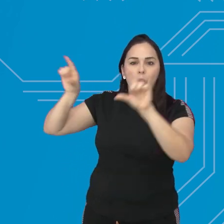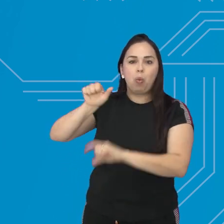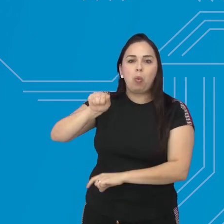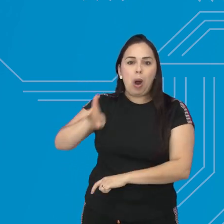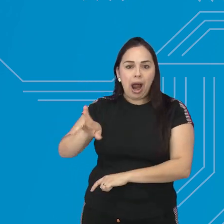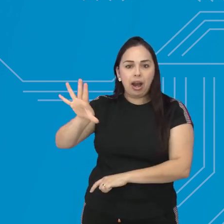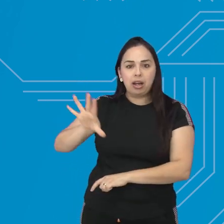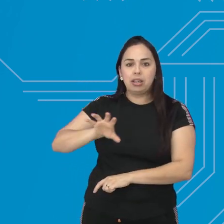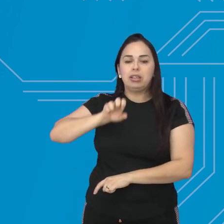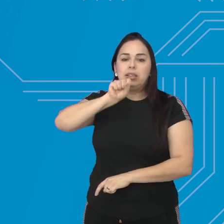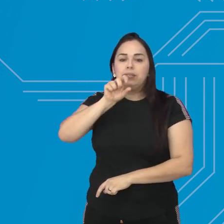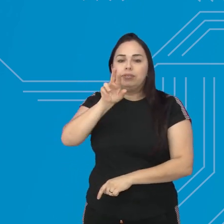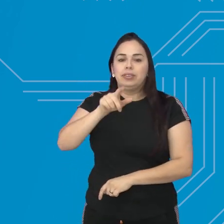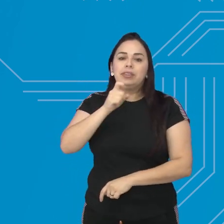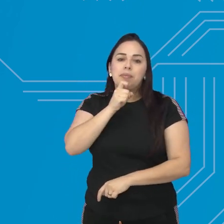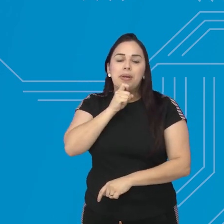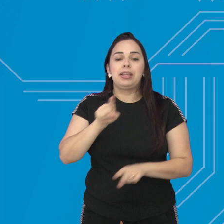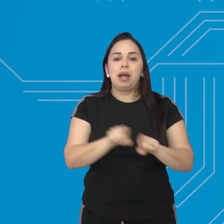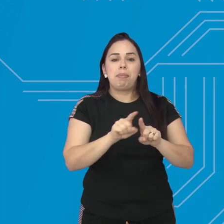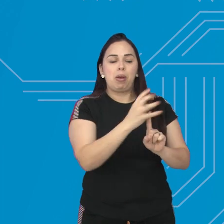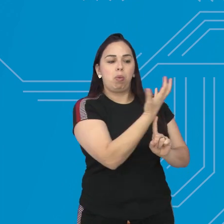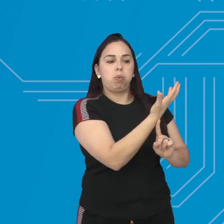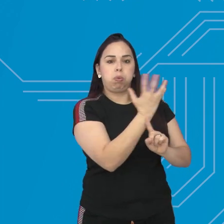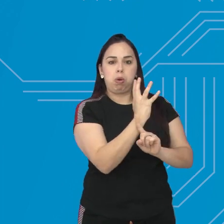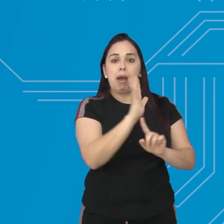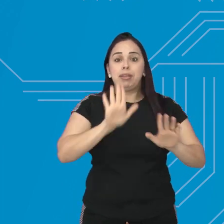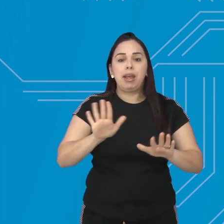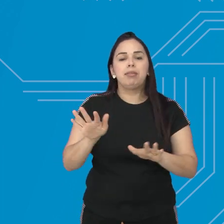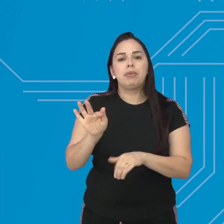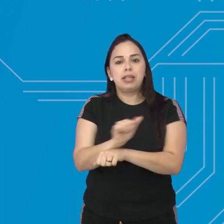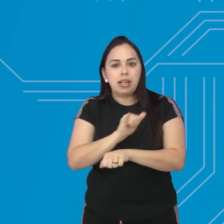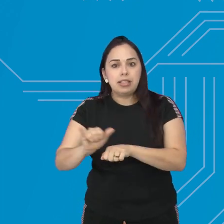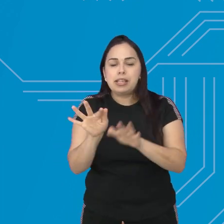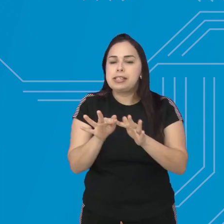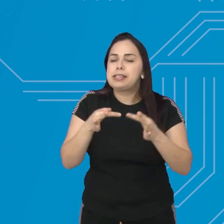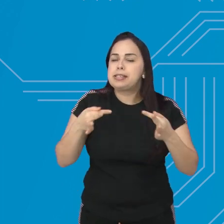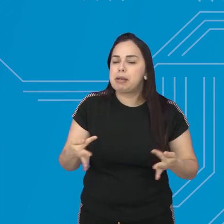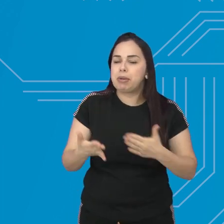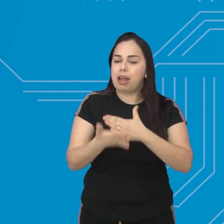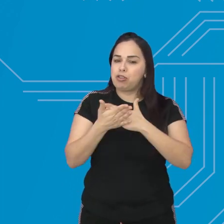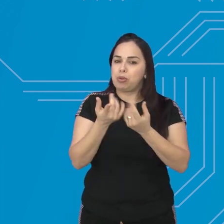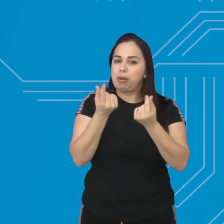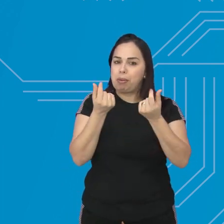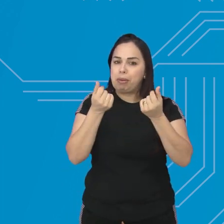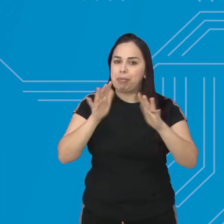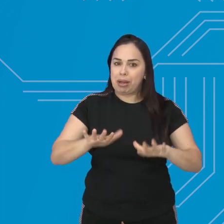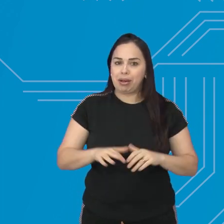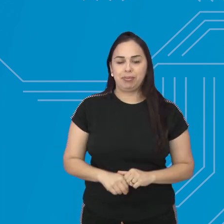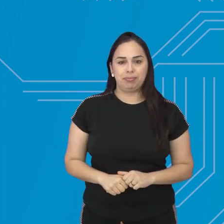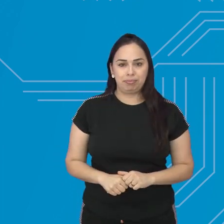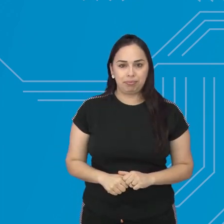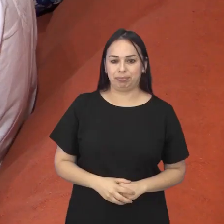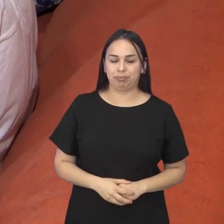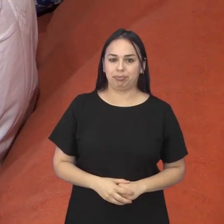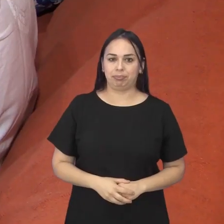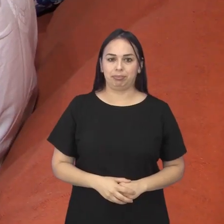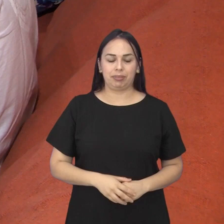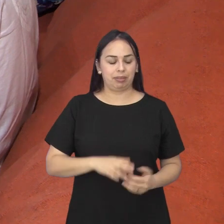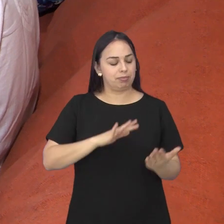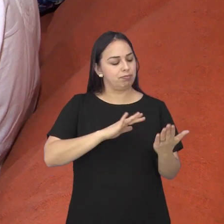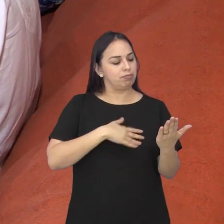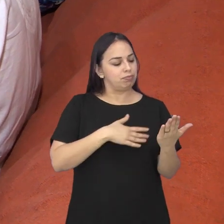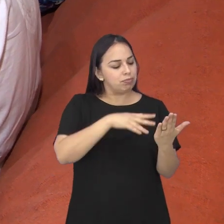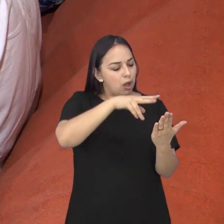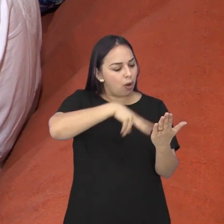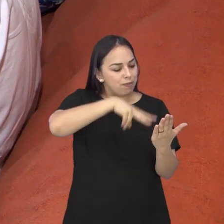ar-condicionado ou do ventilador, tem algumas dicas e ações simples que podemos fazer em casa que, olha, fazem muita diferença. Olhando